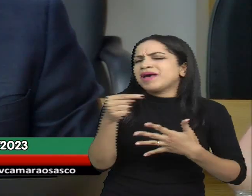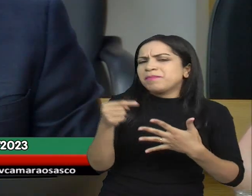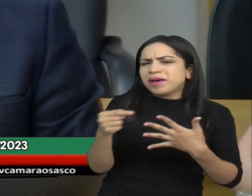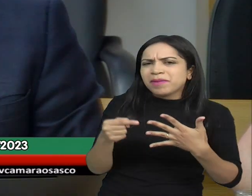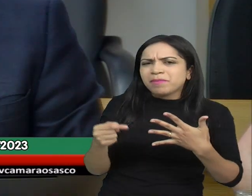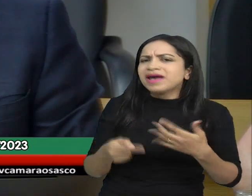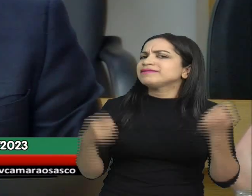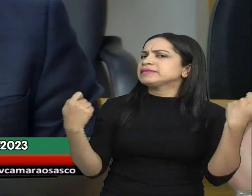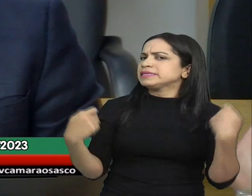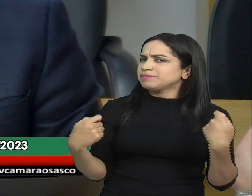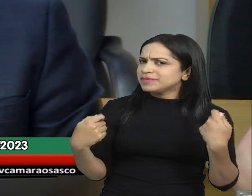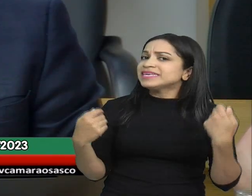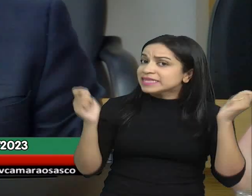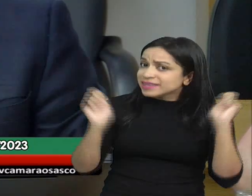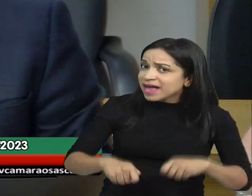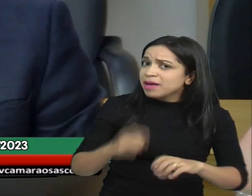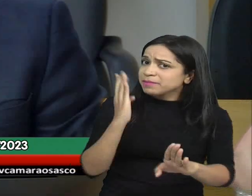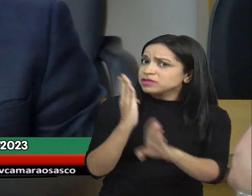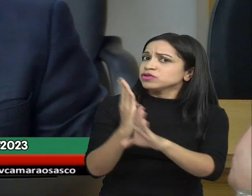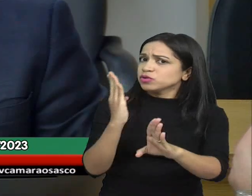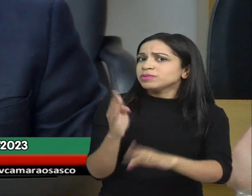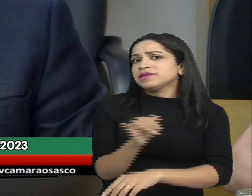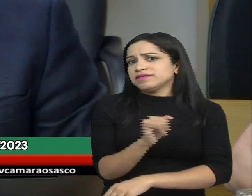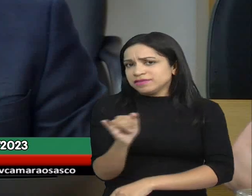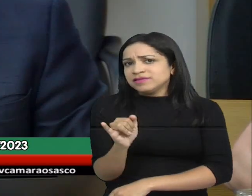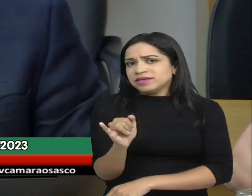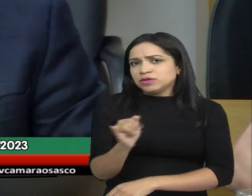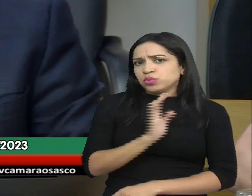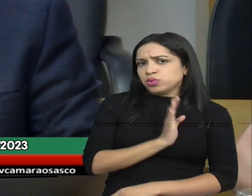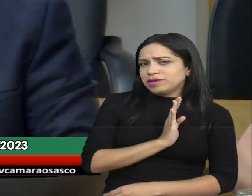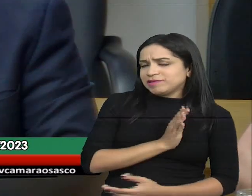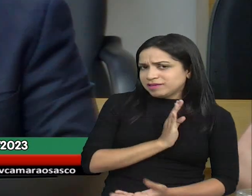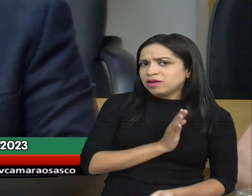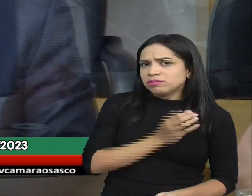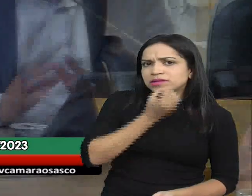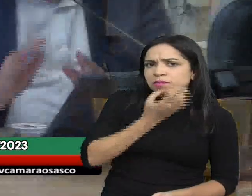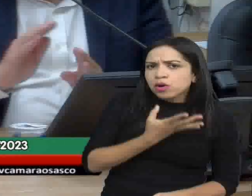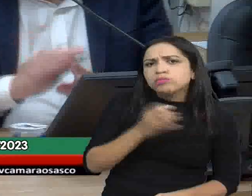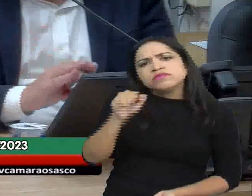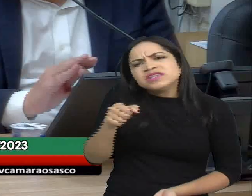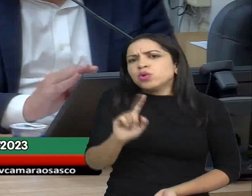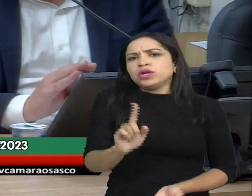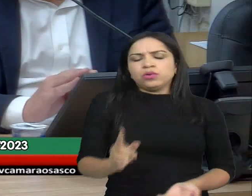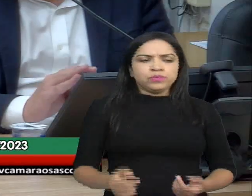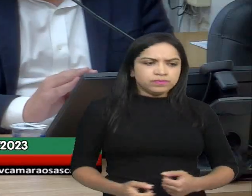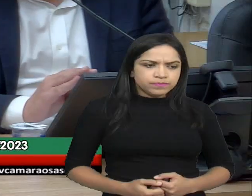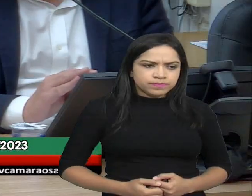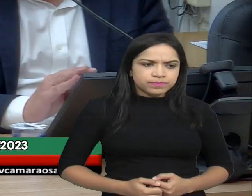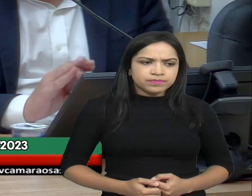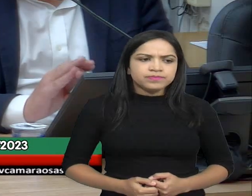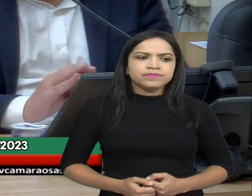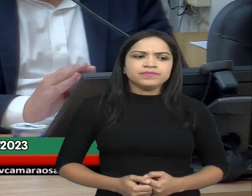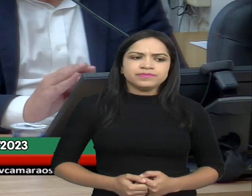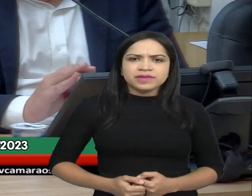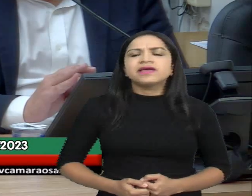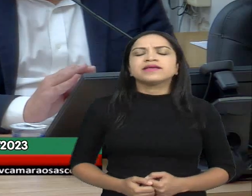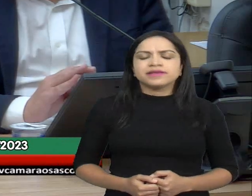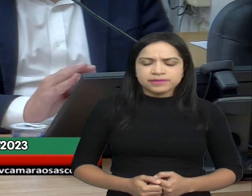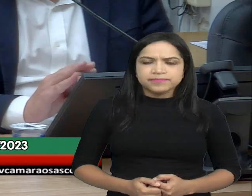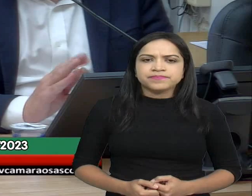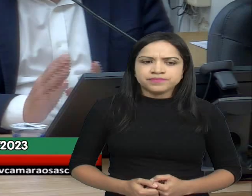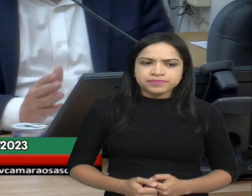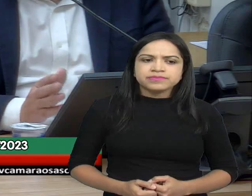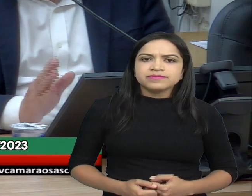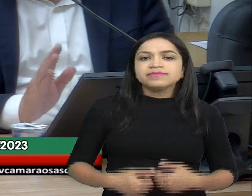doença que a gente chama avaliação de perfusão. Entendi. A avaliação de se está faltando sangue para aquele coração ou não.